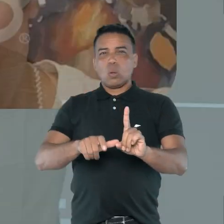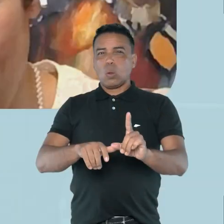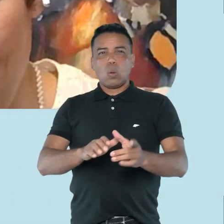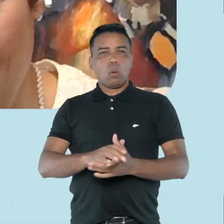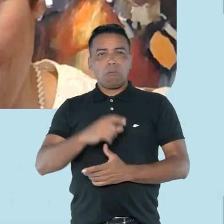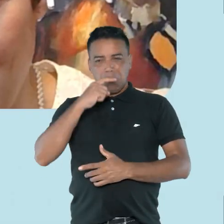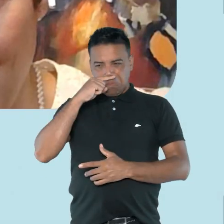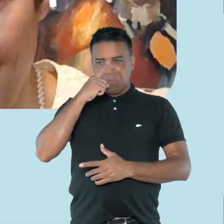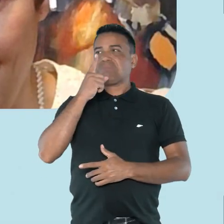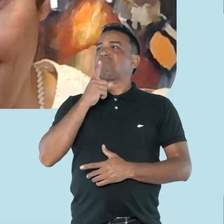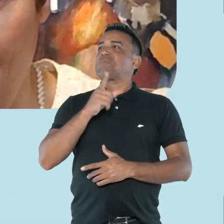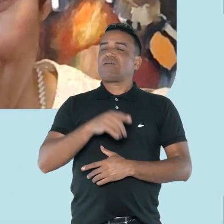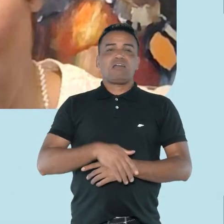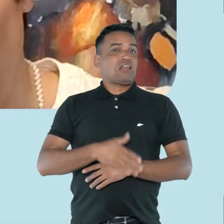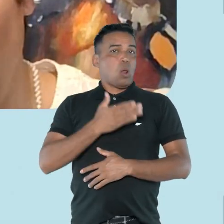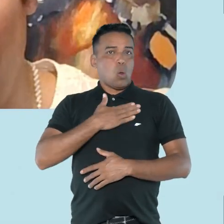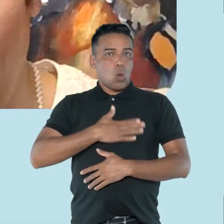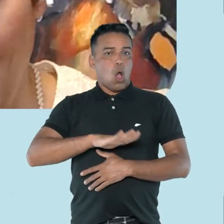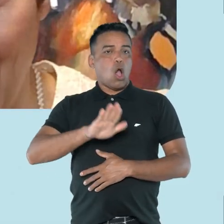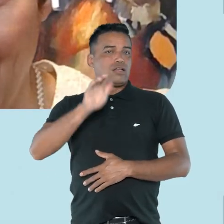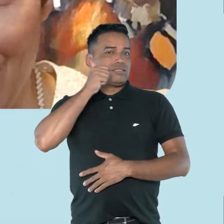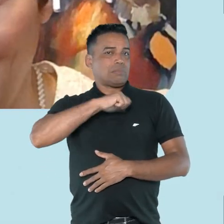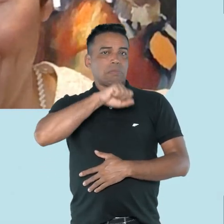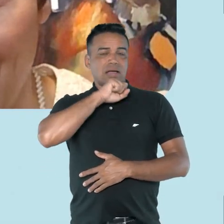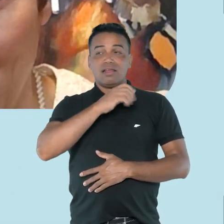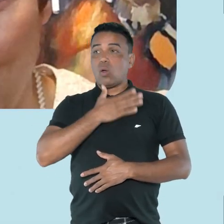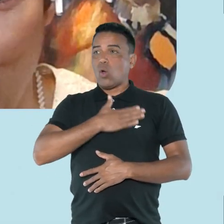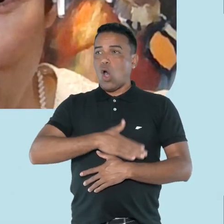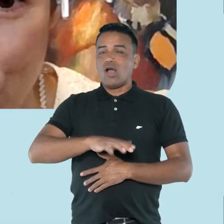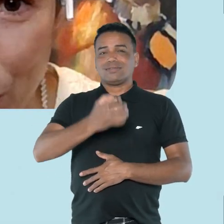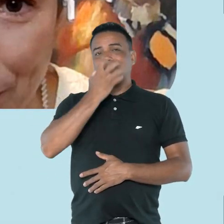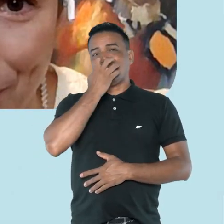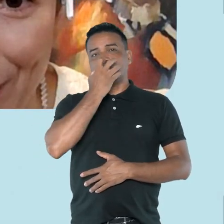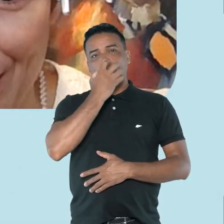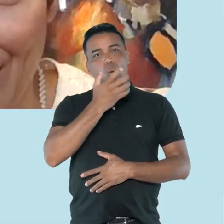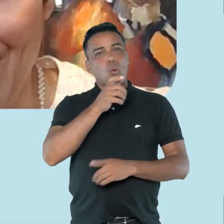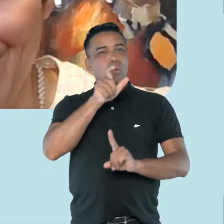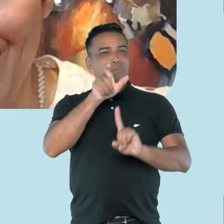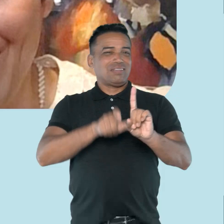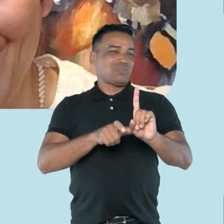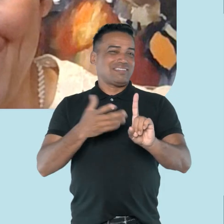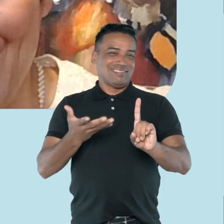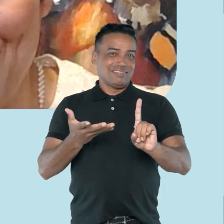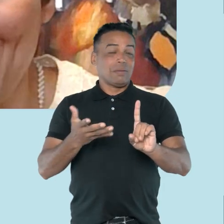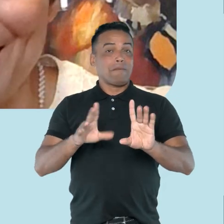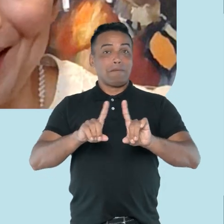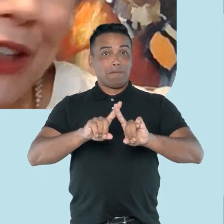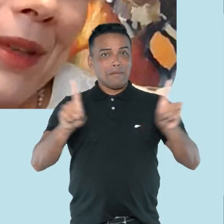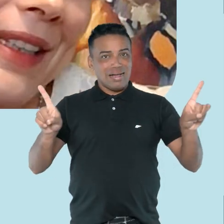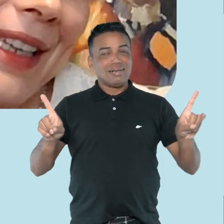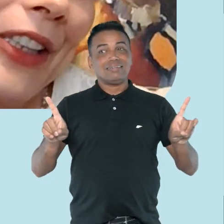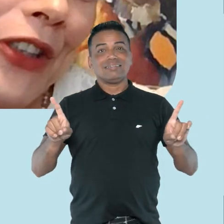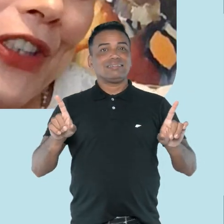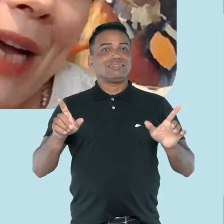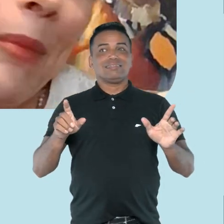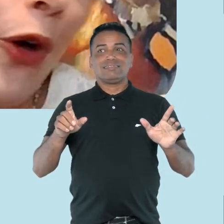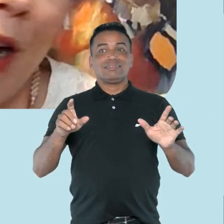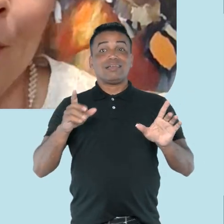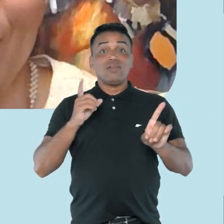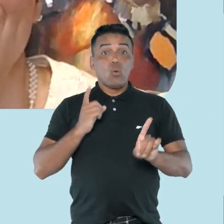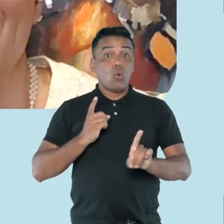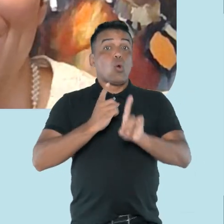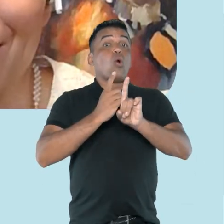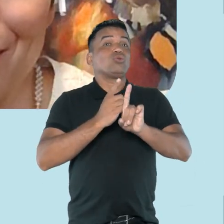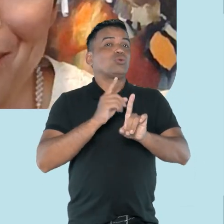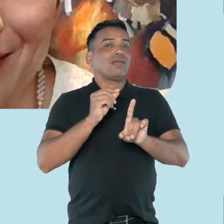pouco antissocial, que não gosta muito da mãe dela, detesta cachorro, mas está numa cena de amor